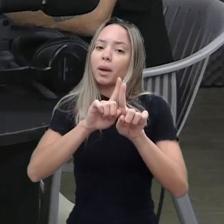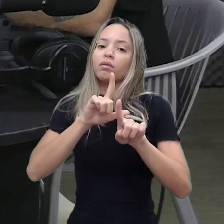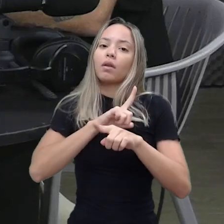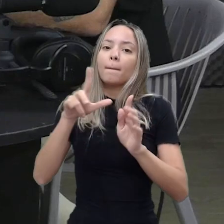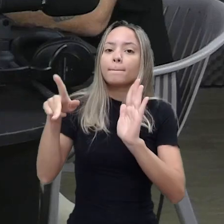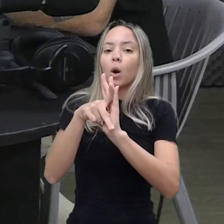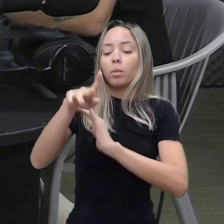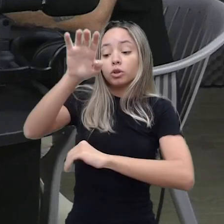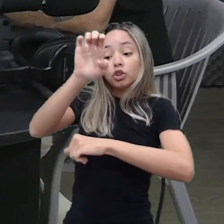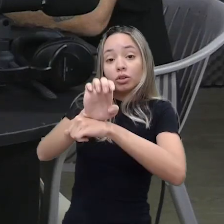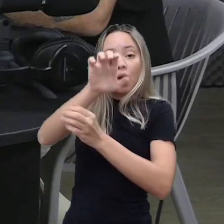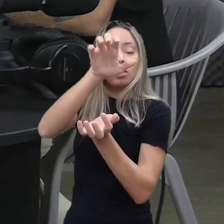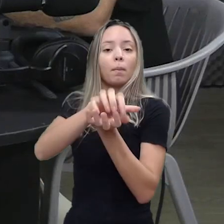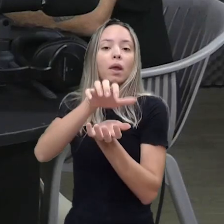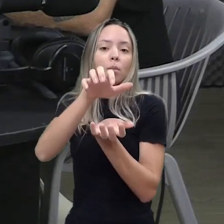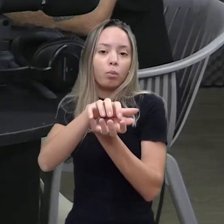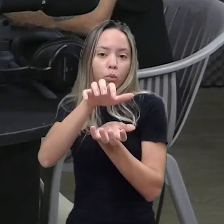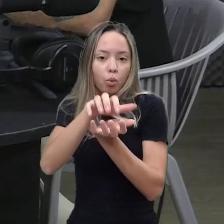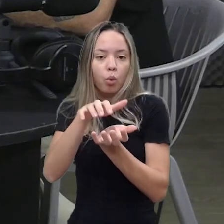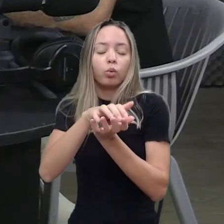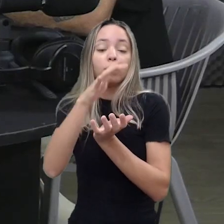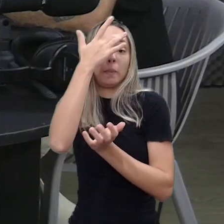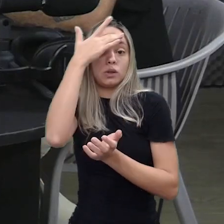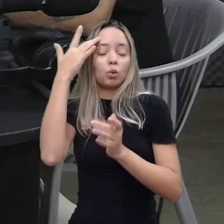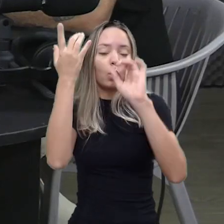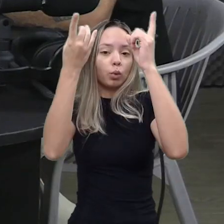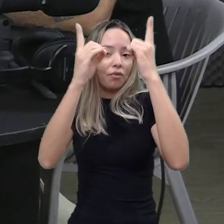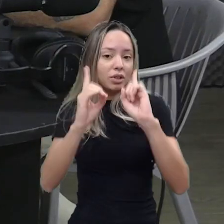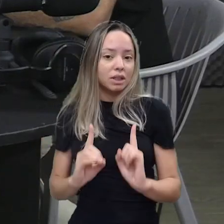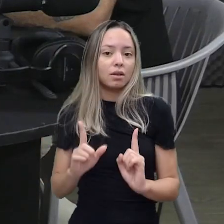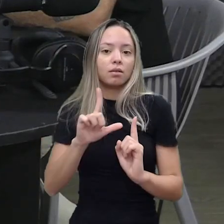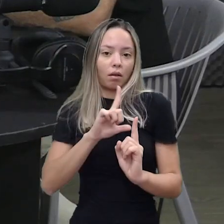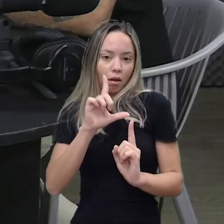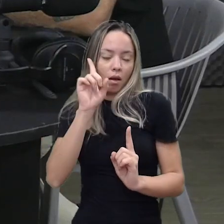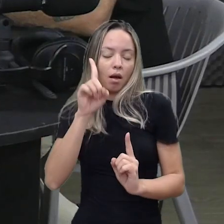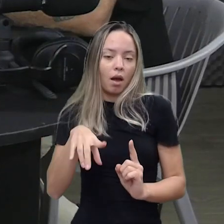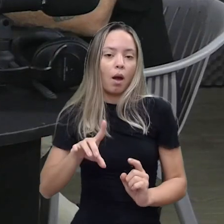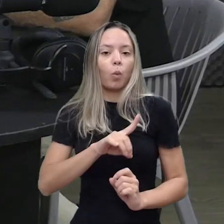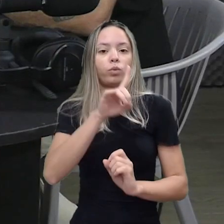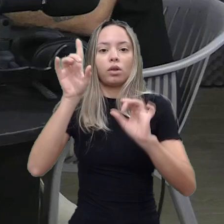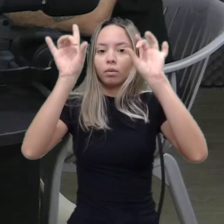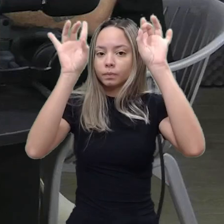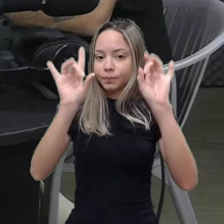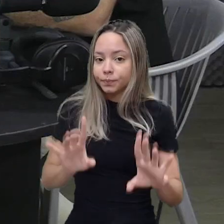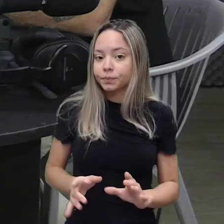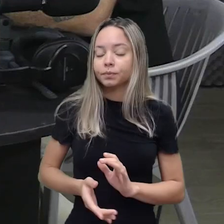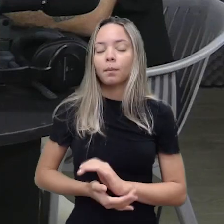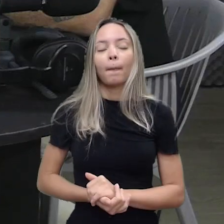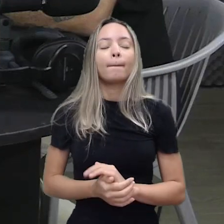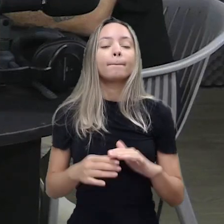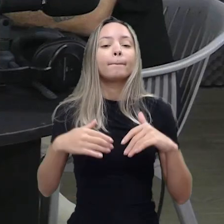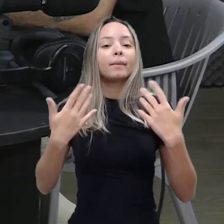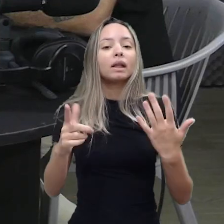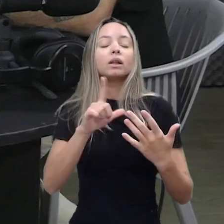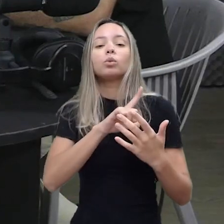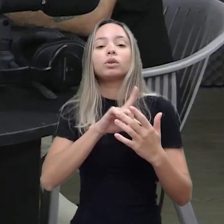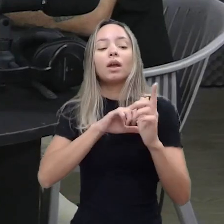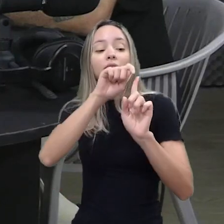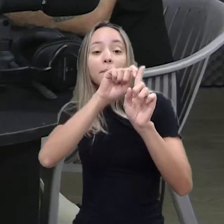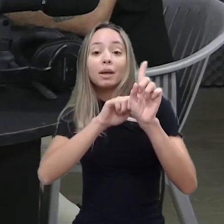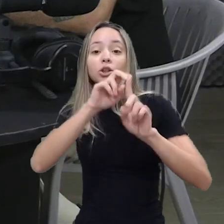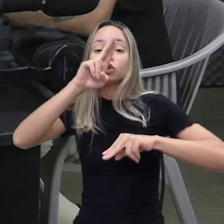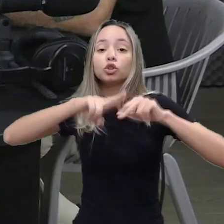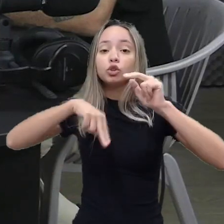Semana Estadual da Pessoa com Deficiência. E neste ano, a gente teve no mês de julho, de 14 a